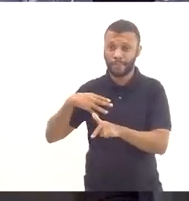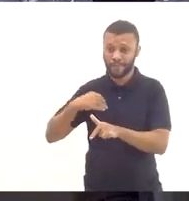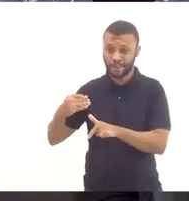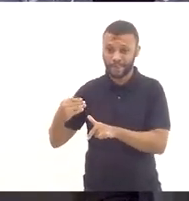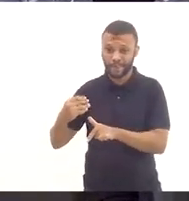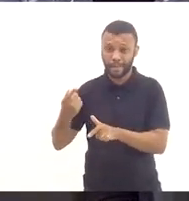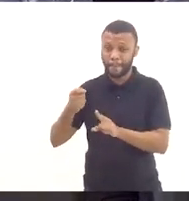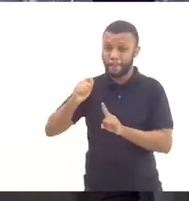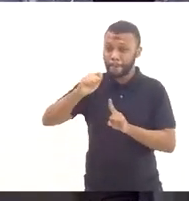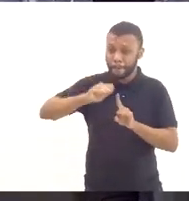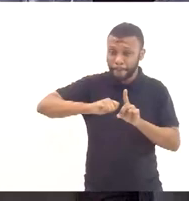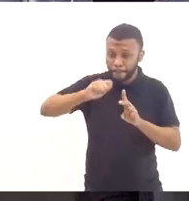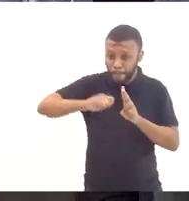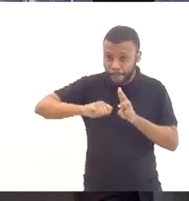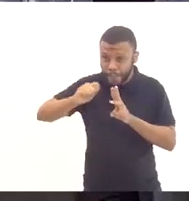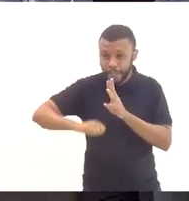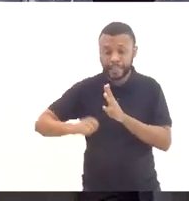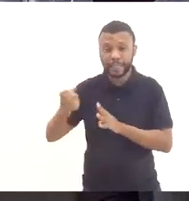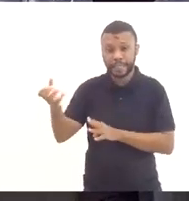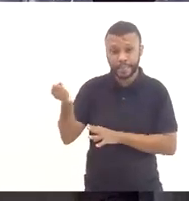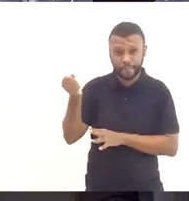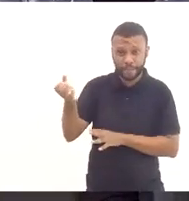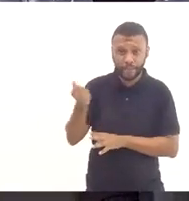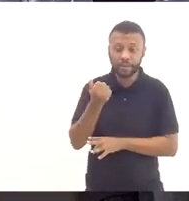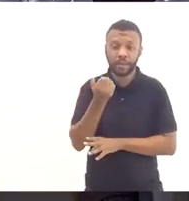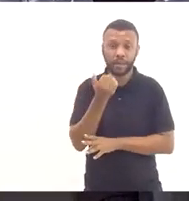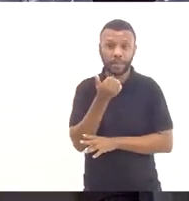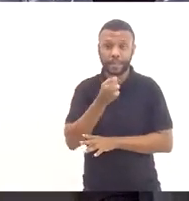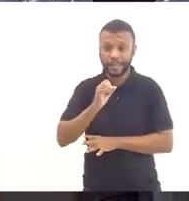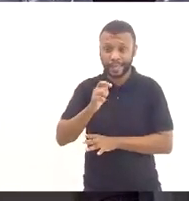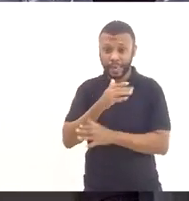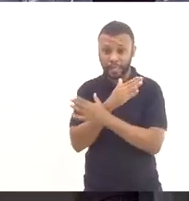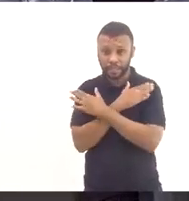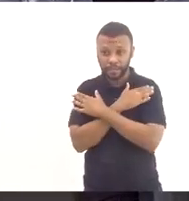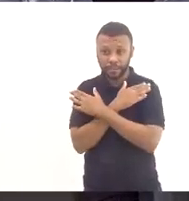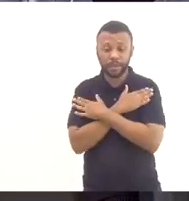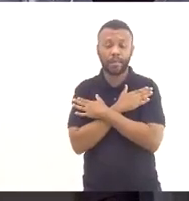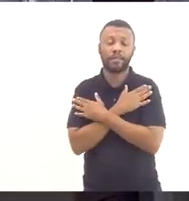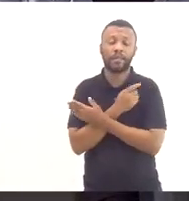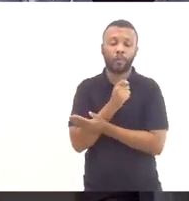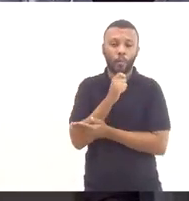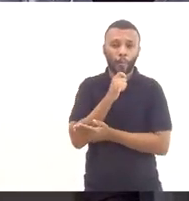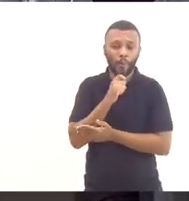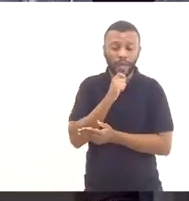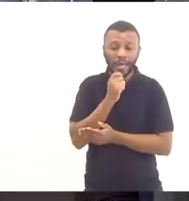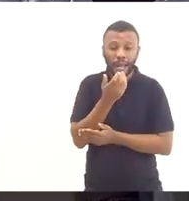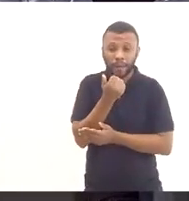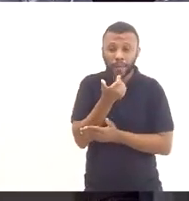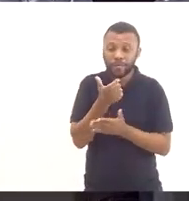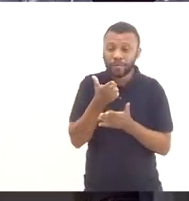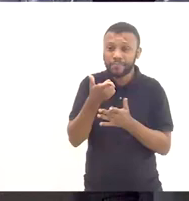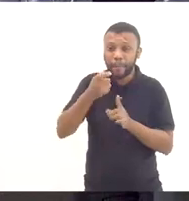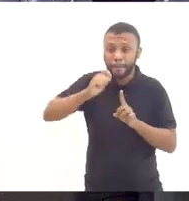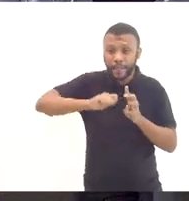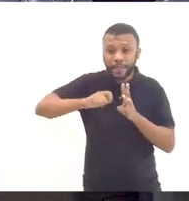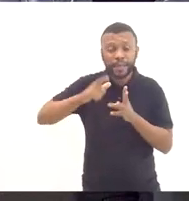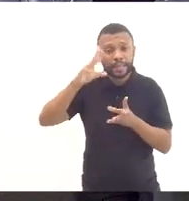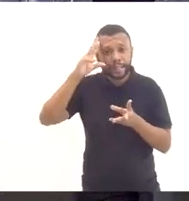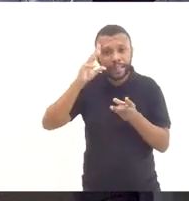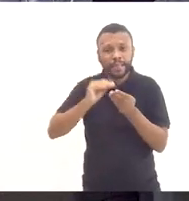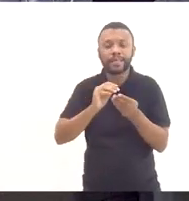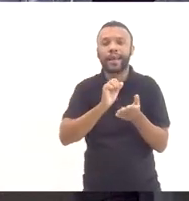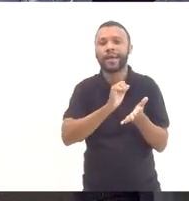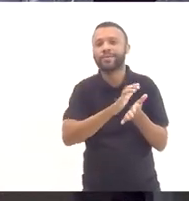meses E se ele tá desempregado sem alimento meses eles entendem que a